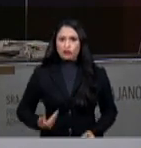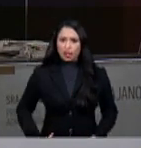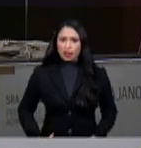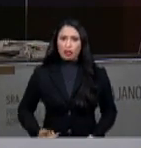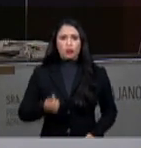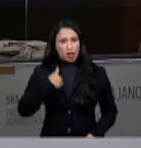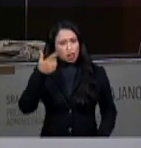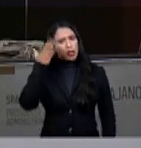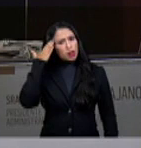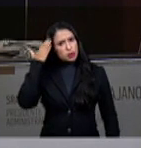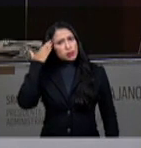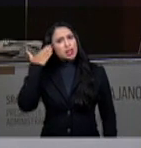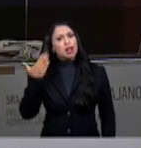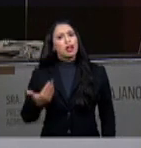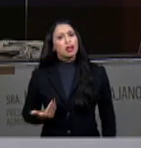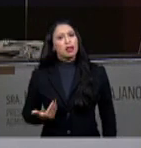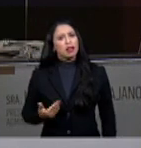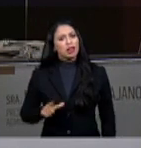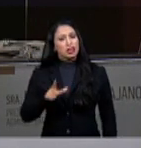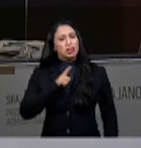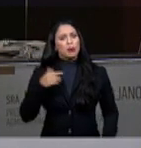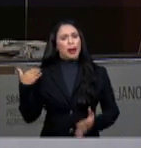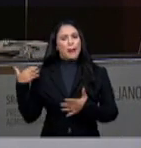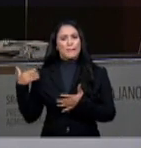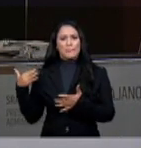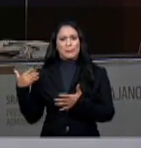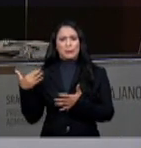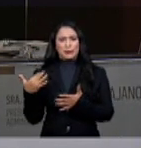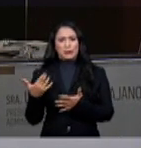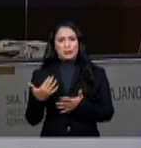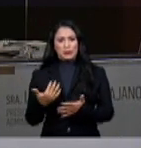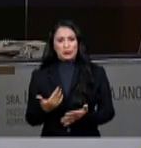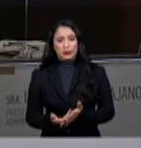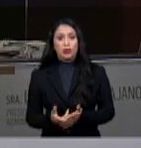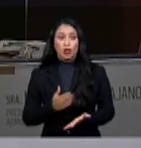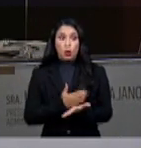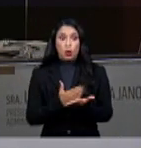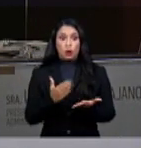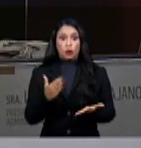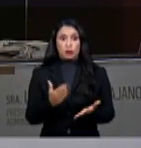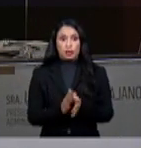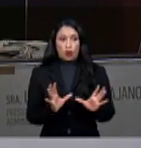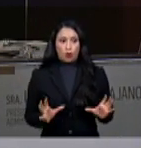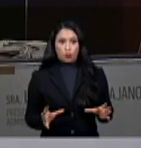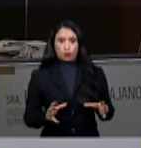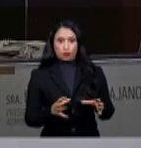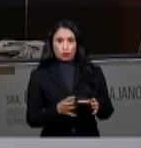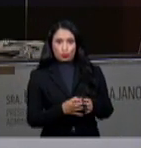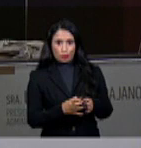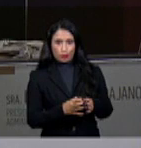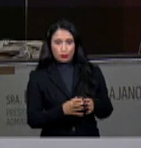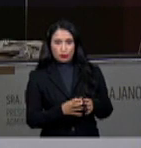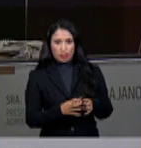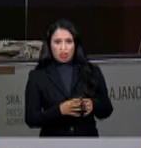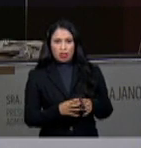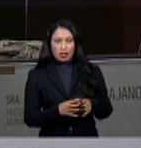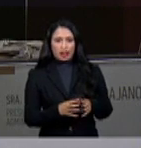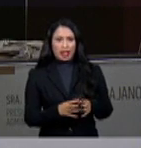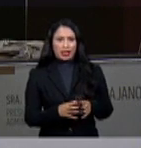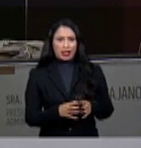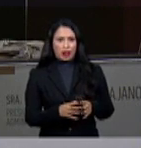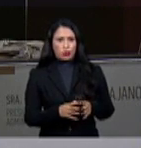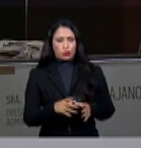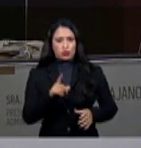convivo com isso então é muito tempo a gente resolveu começar no caos um grupo de mulheres mas eu não falo